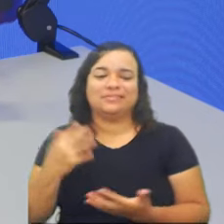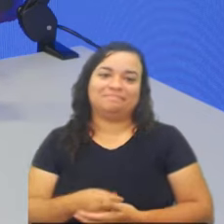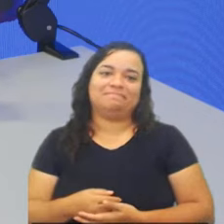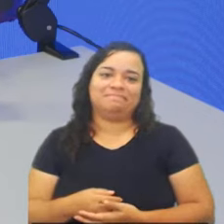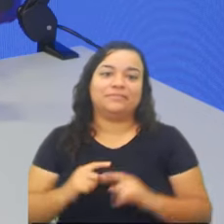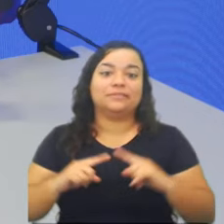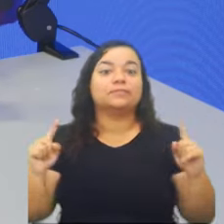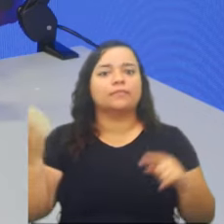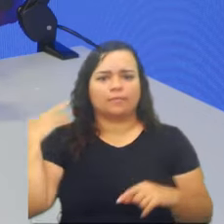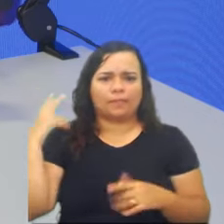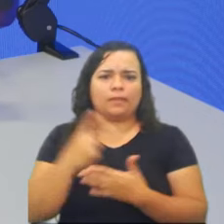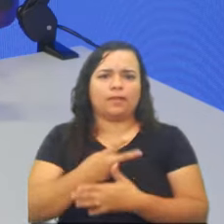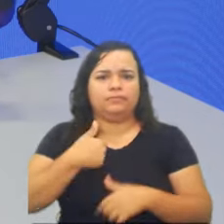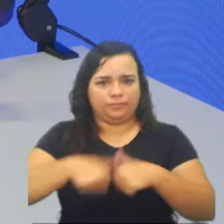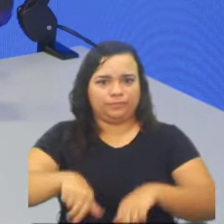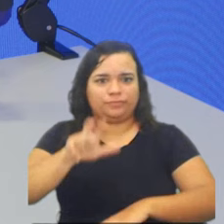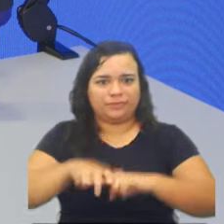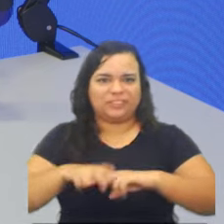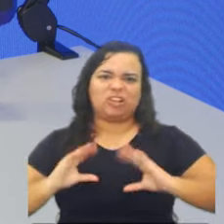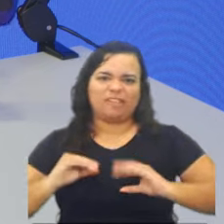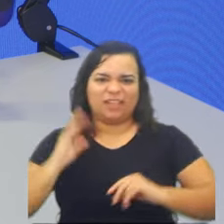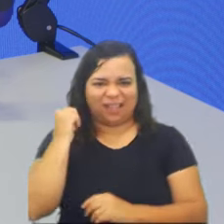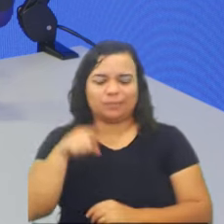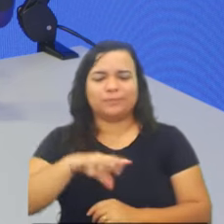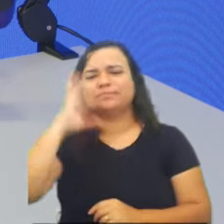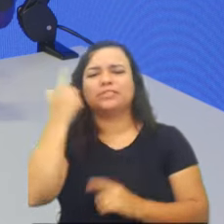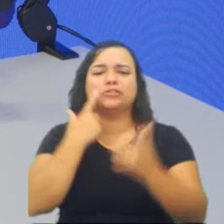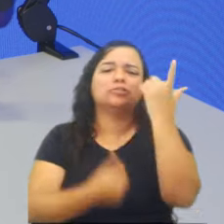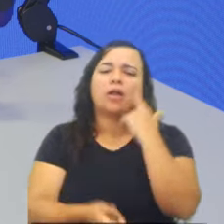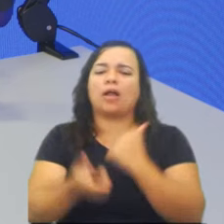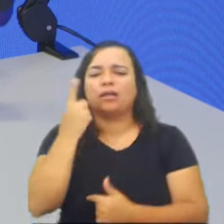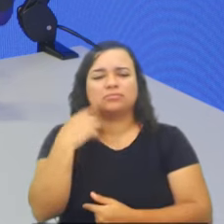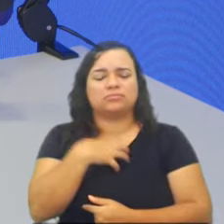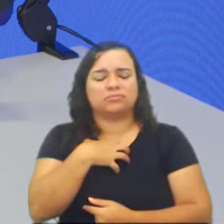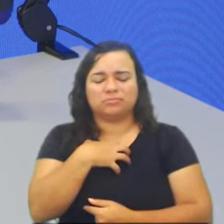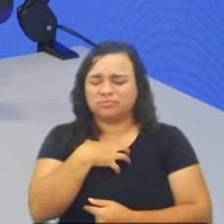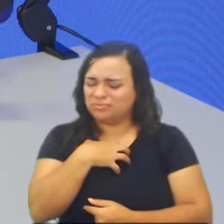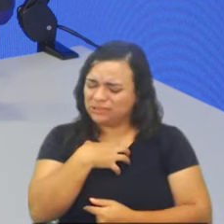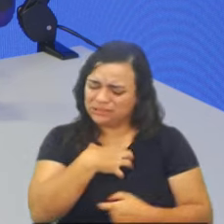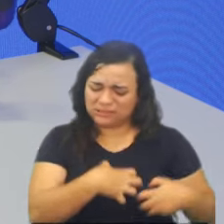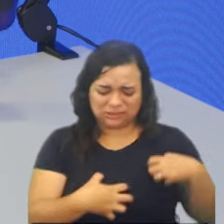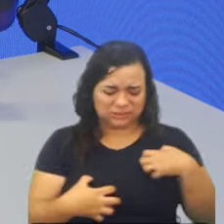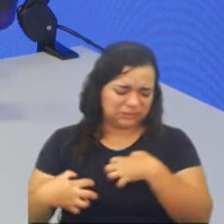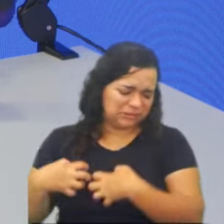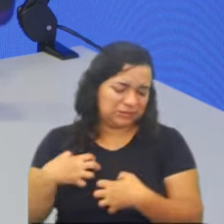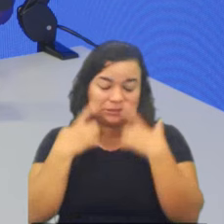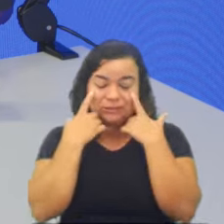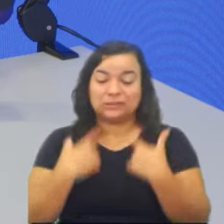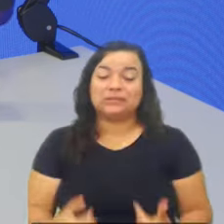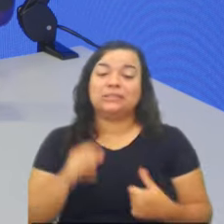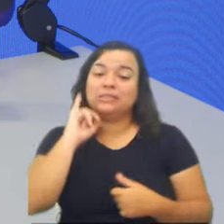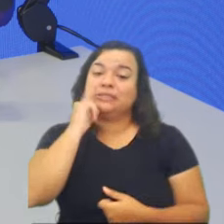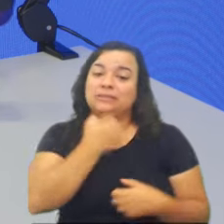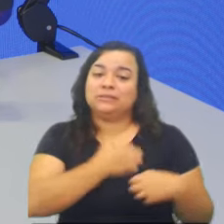né mas Olha esses dias eu estava no sofá e sa aquele dia que você tá mal Que você chora à toa você não não conseguiu nem entender todo o caminhão que você tá carregando aí eu